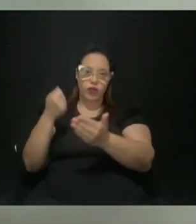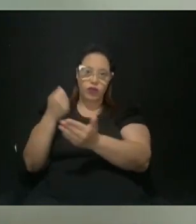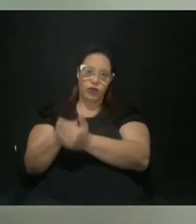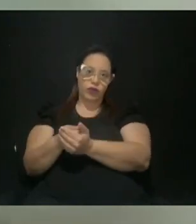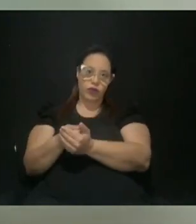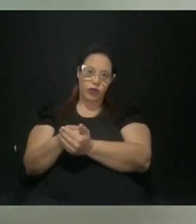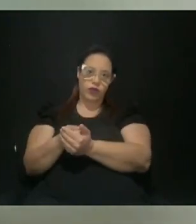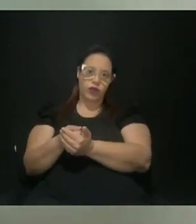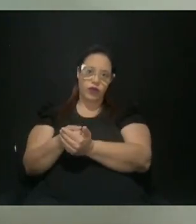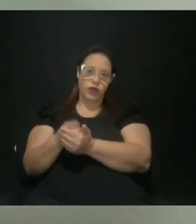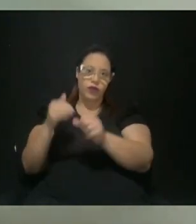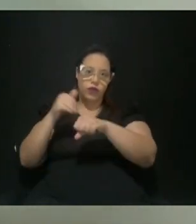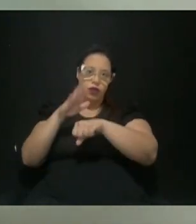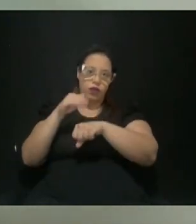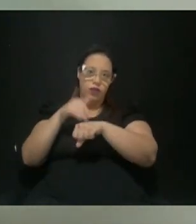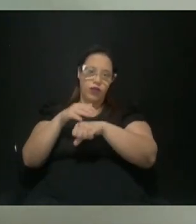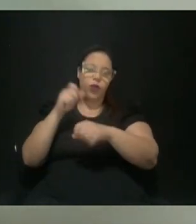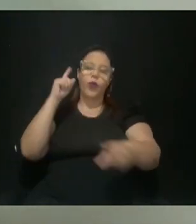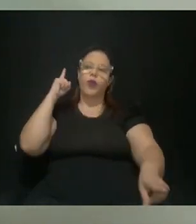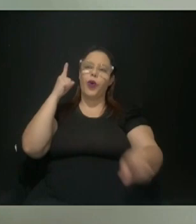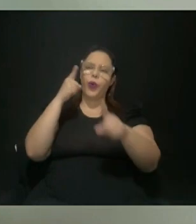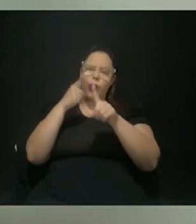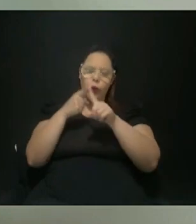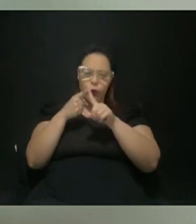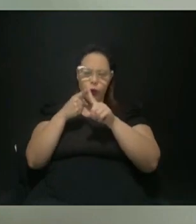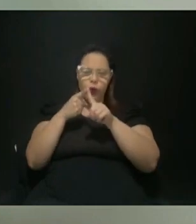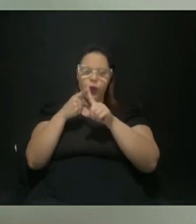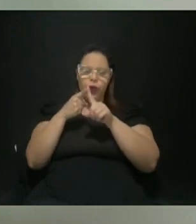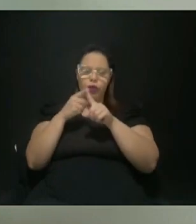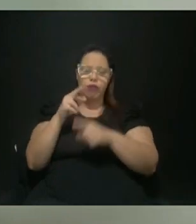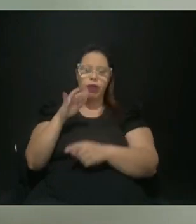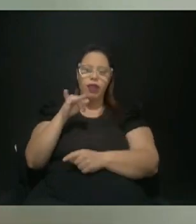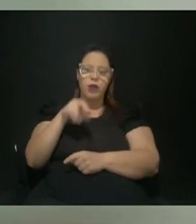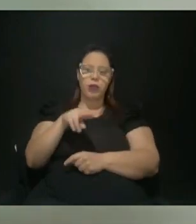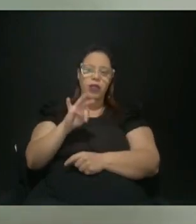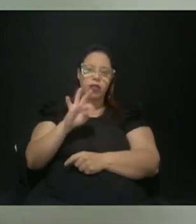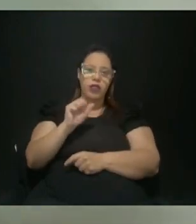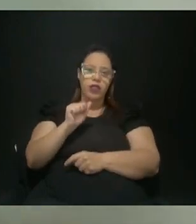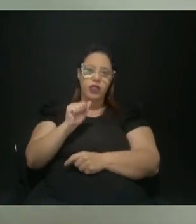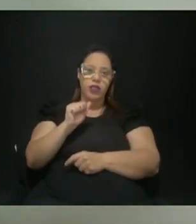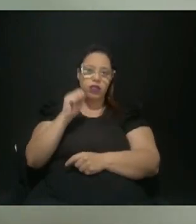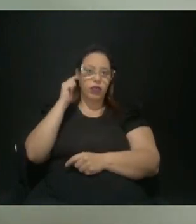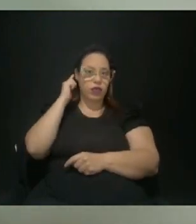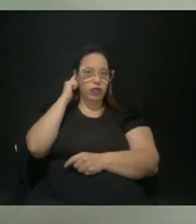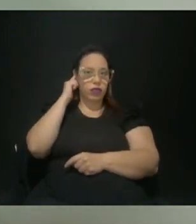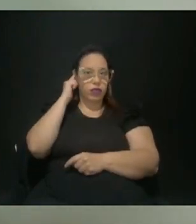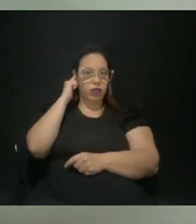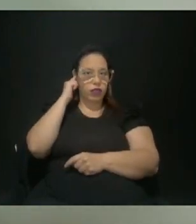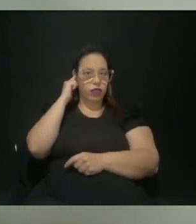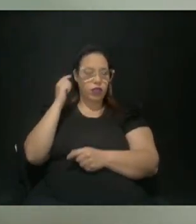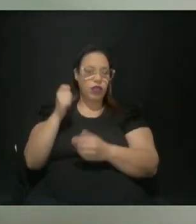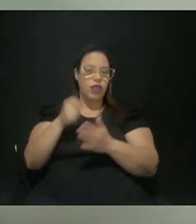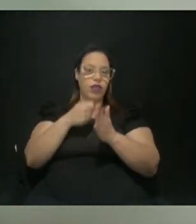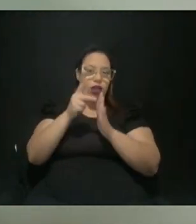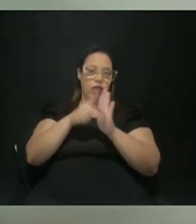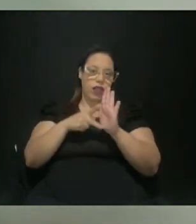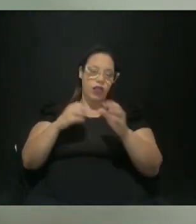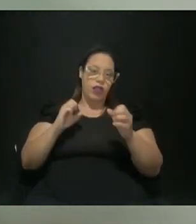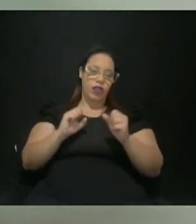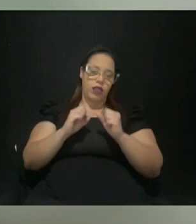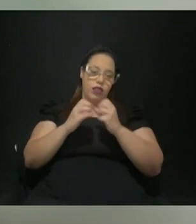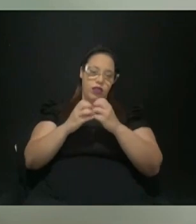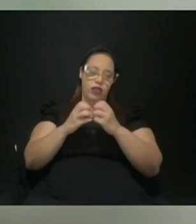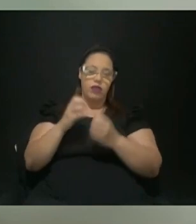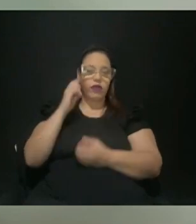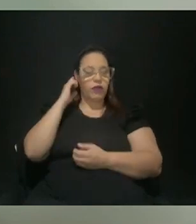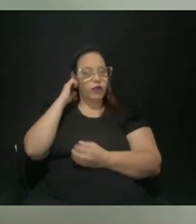mais objetiva e pragmática. Então, a PL que está sendo aprovada no Senado, com certeza, é um passo